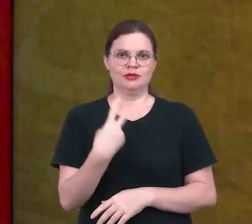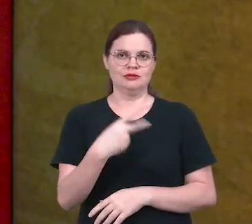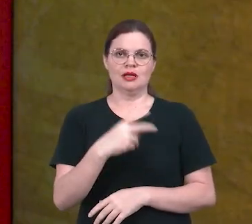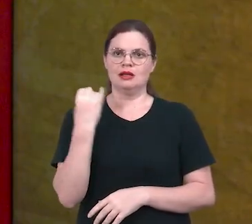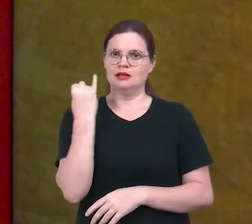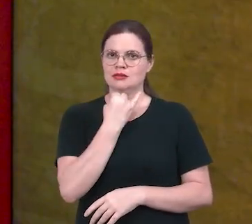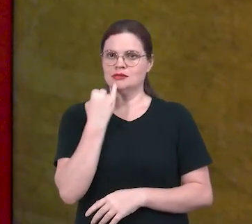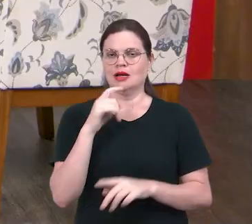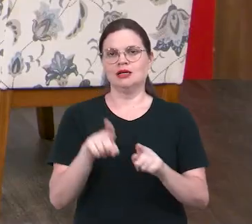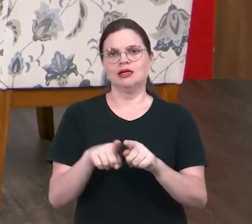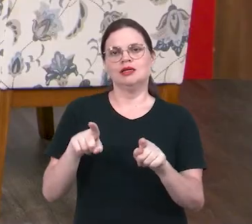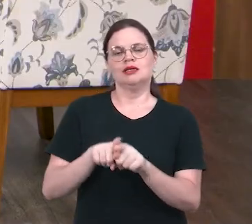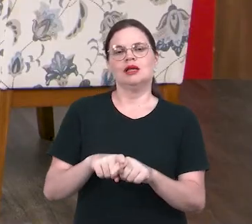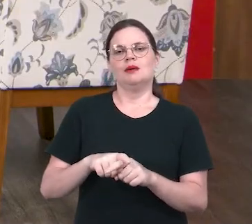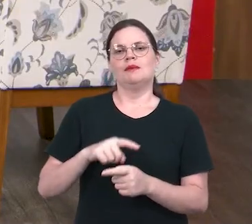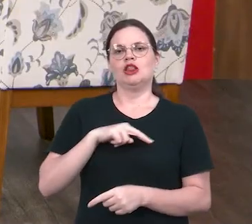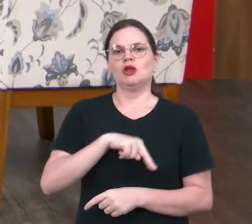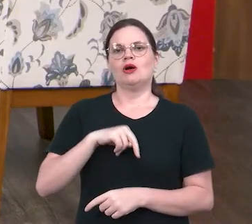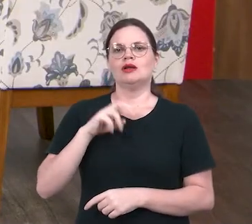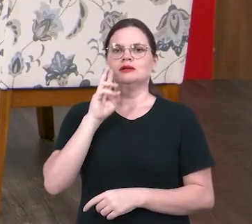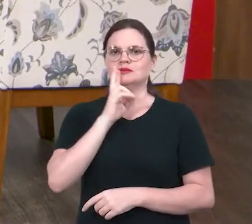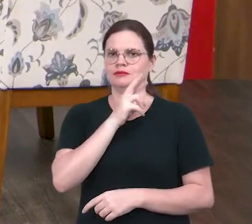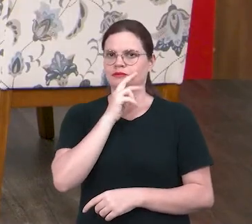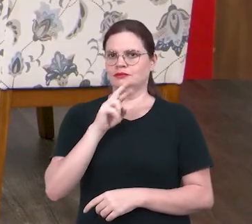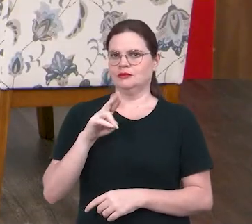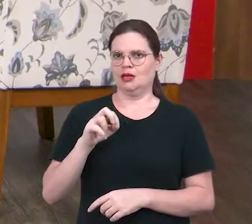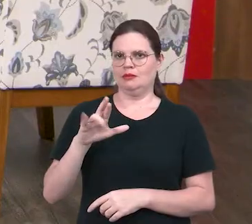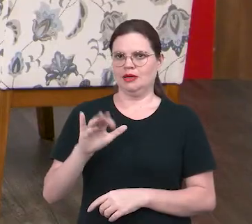Rebeca. Essa consequência